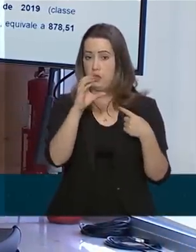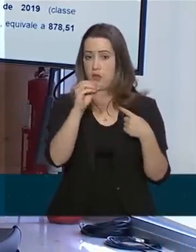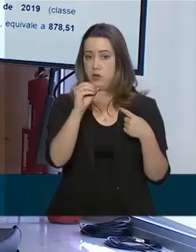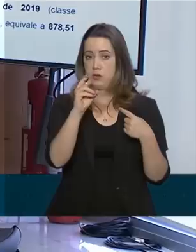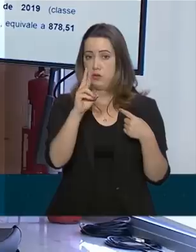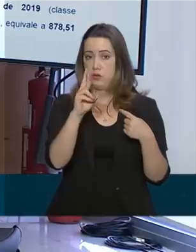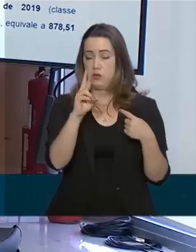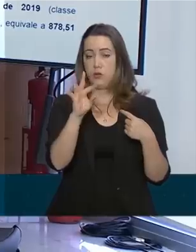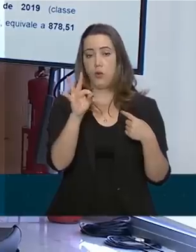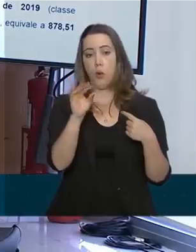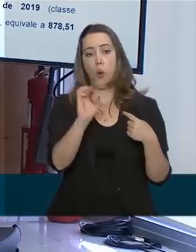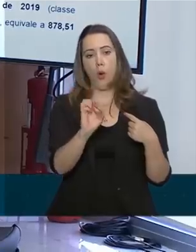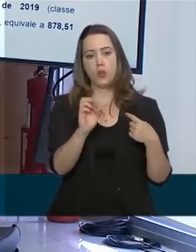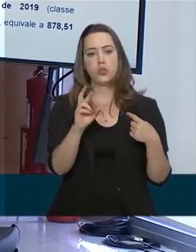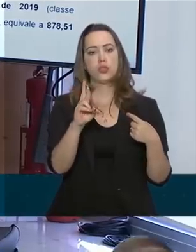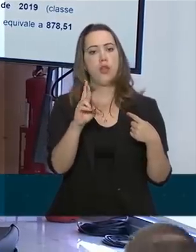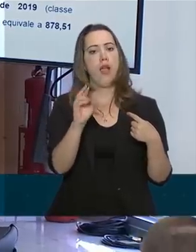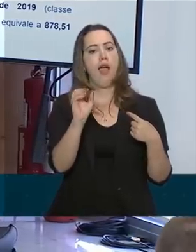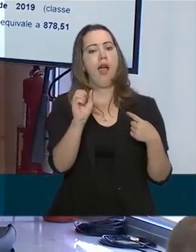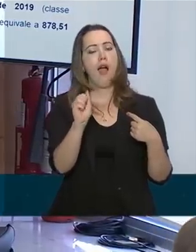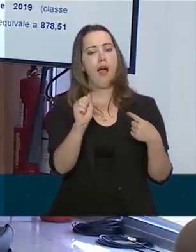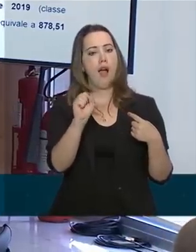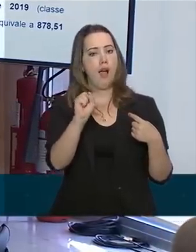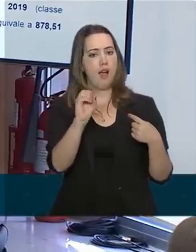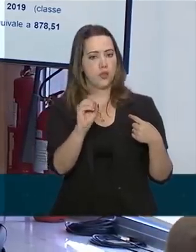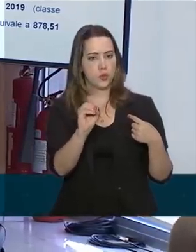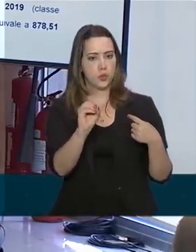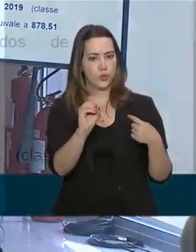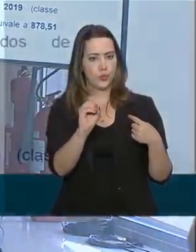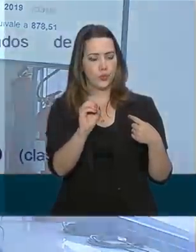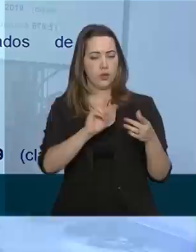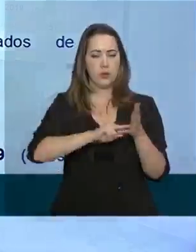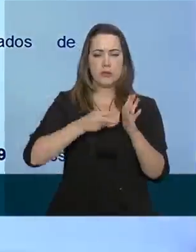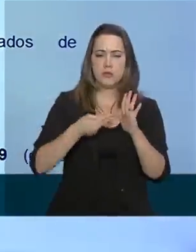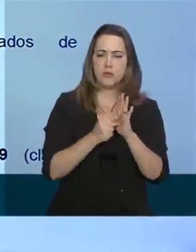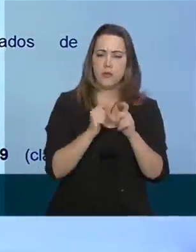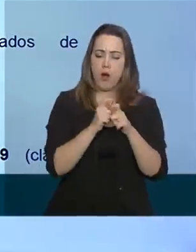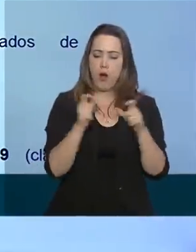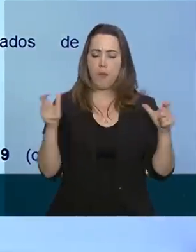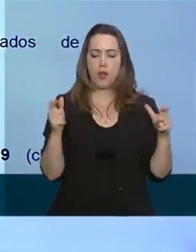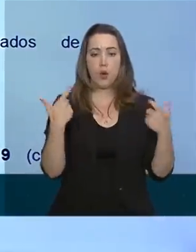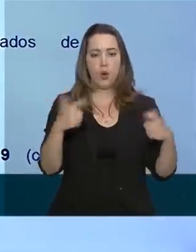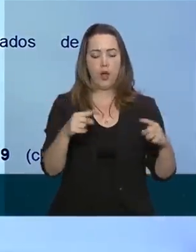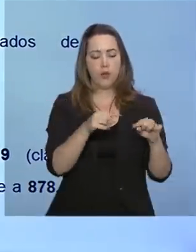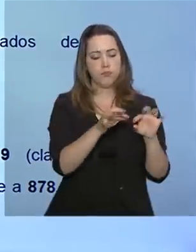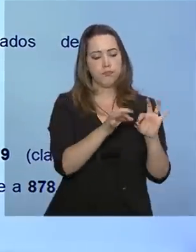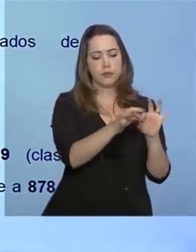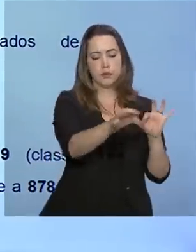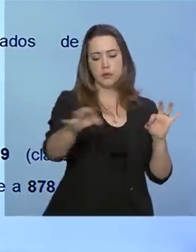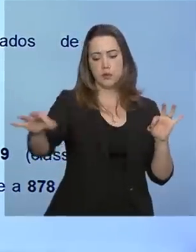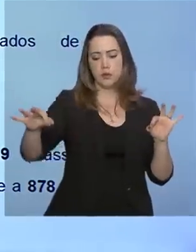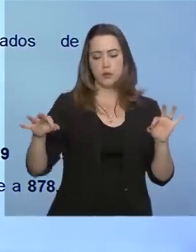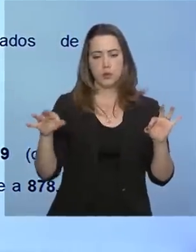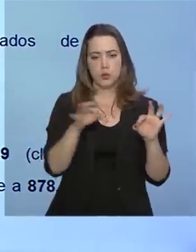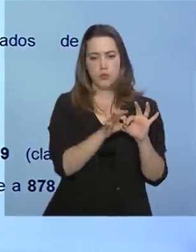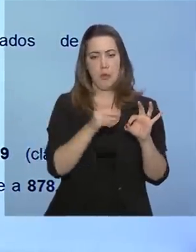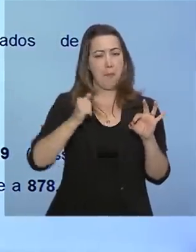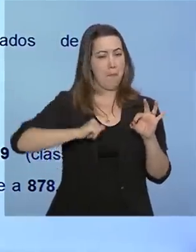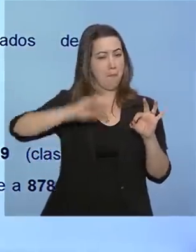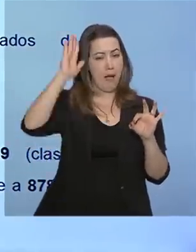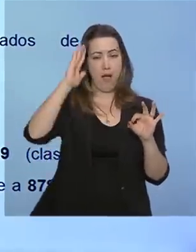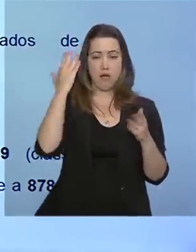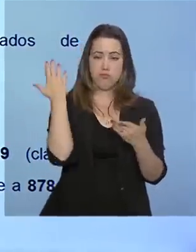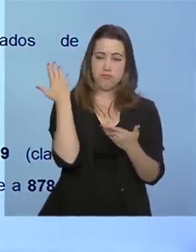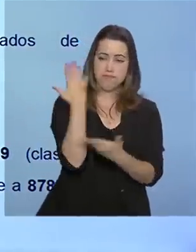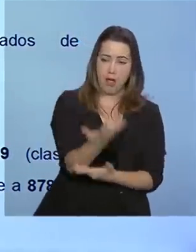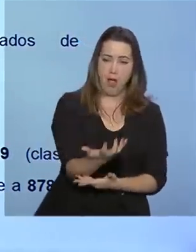corte raso é aquele que representa a maior parte dos quilômetros das áreas que foram considerados como desmatamento área